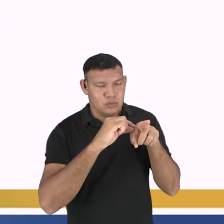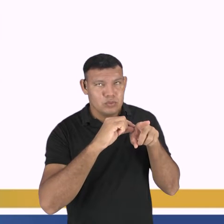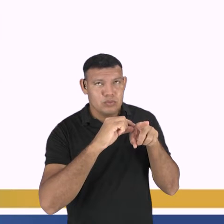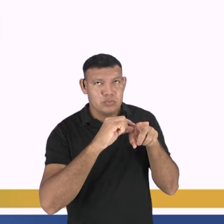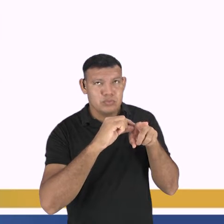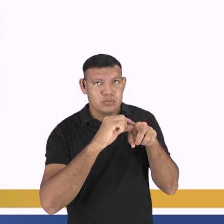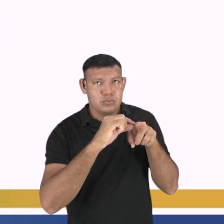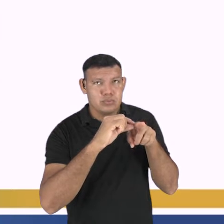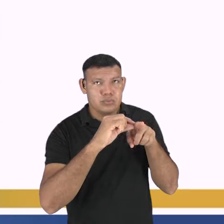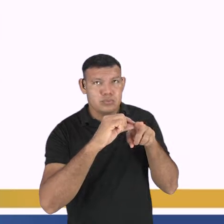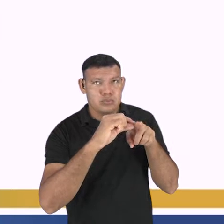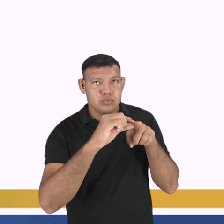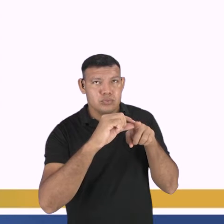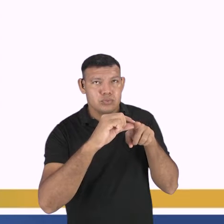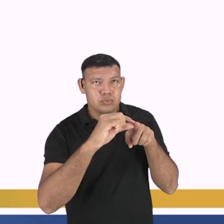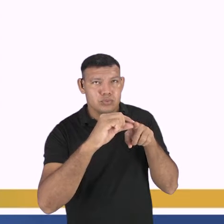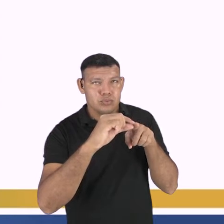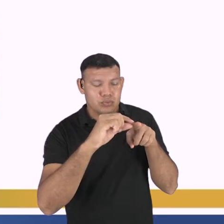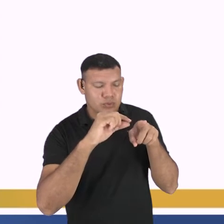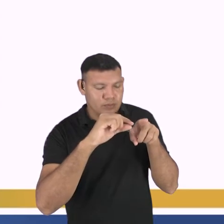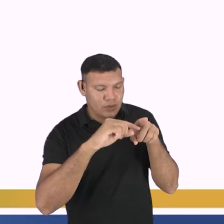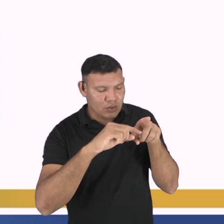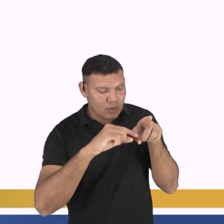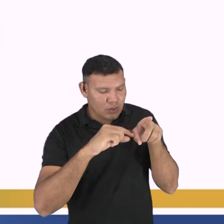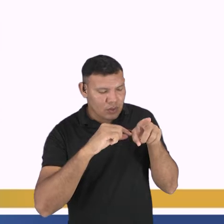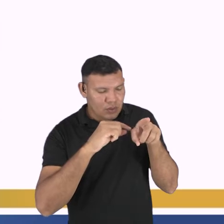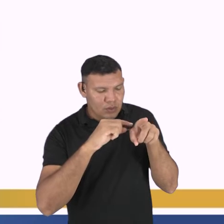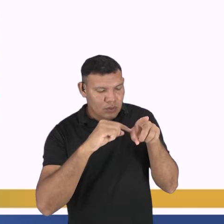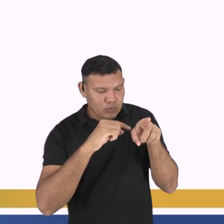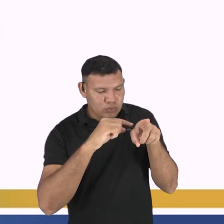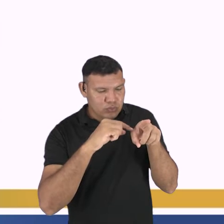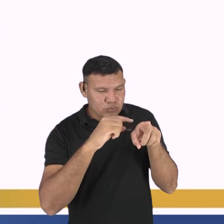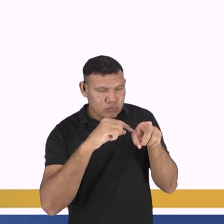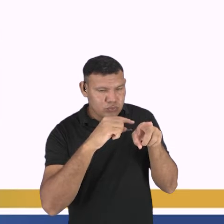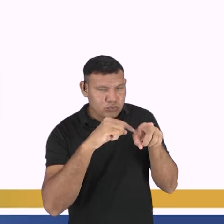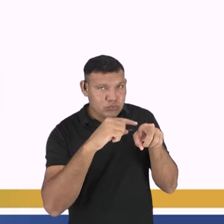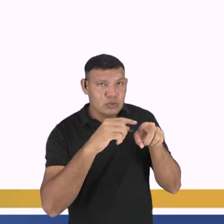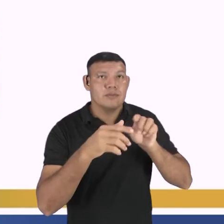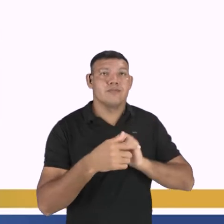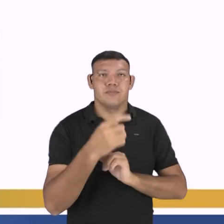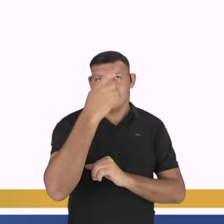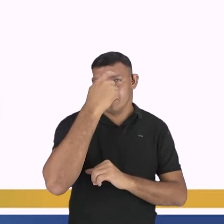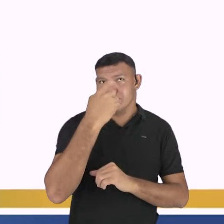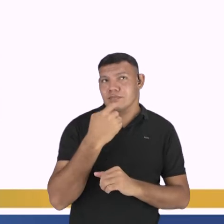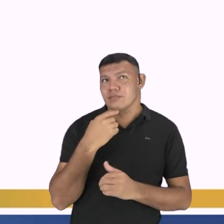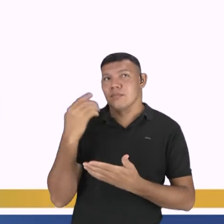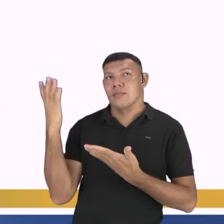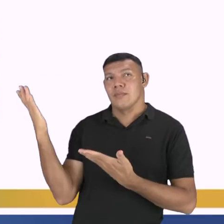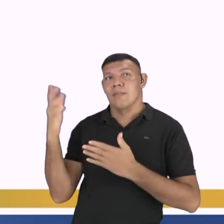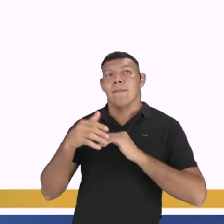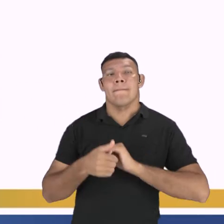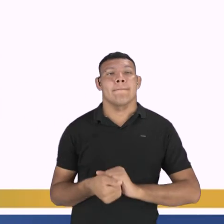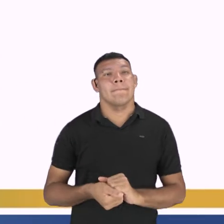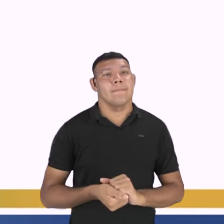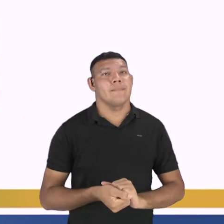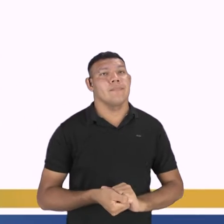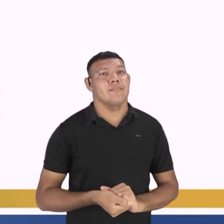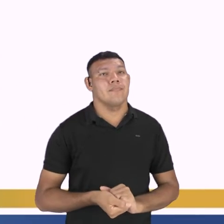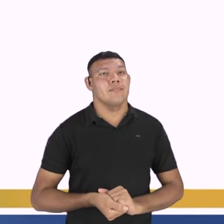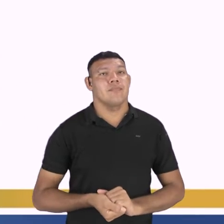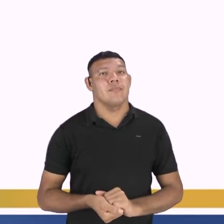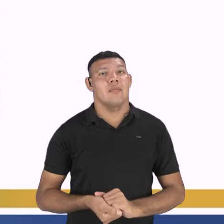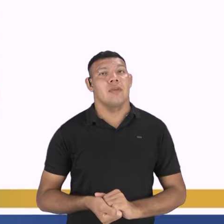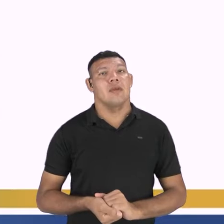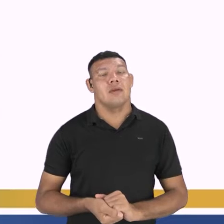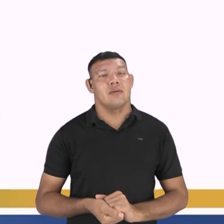epidídimo, que é formado por esses tubos espiralados, como vocês também podem ver na imagem. Nesse local, os espermatozoides eles